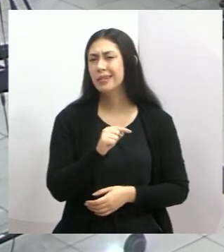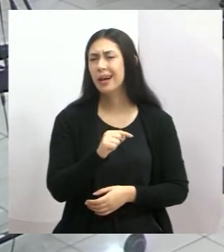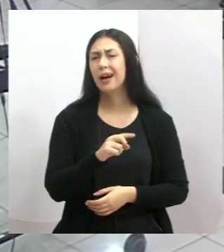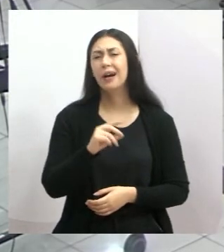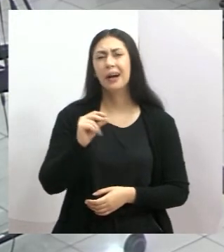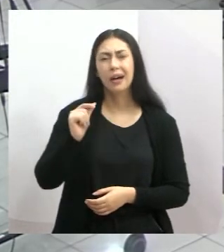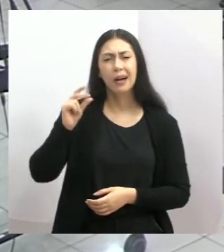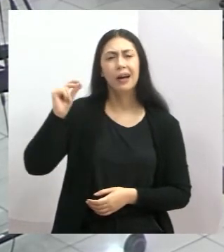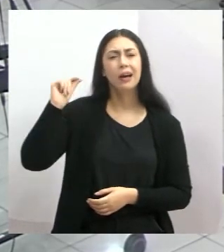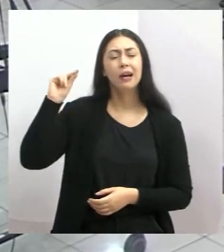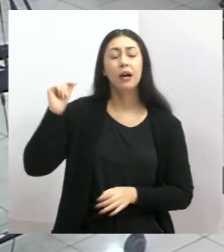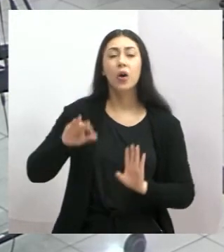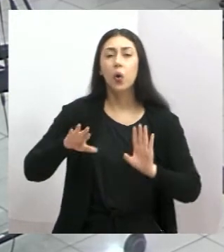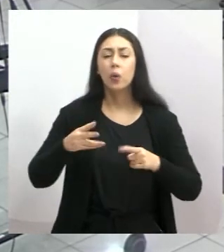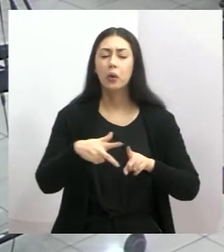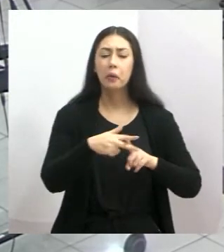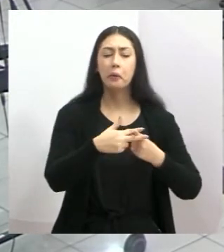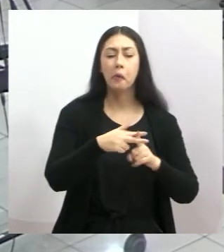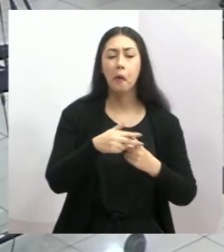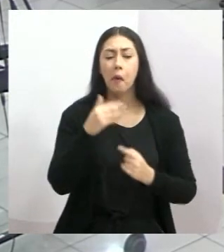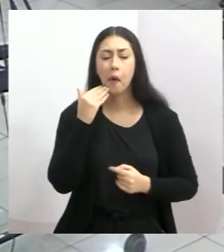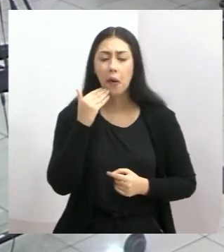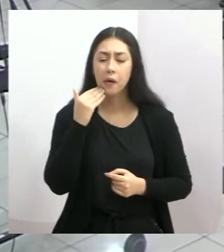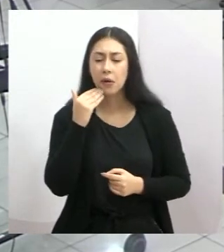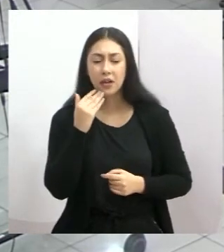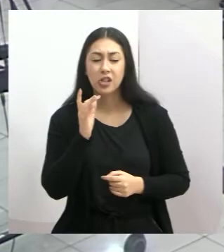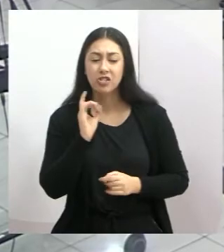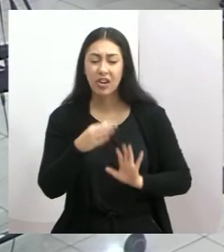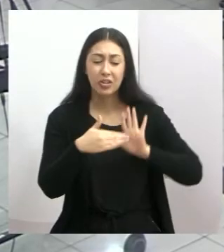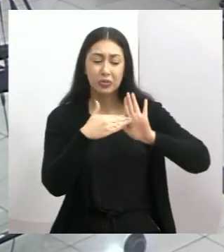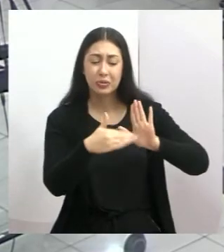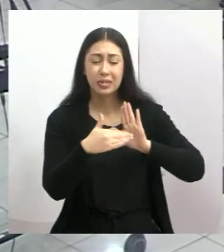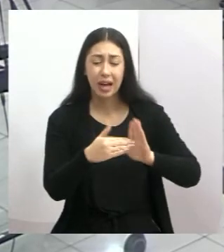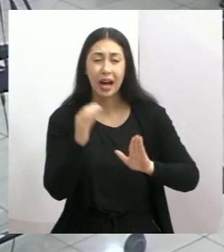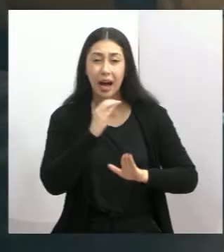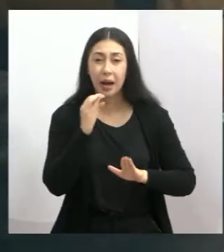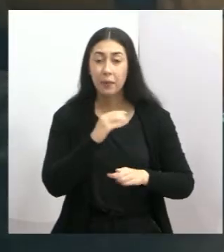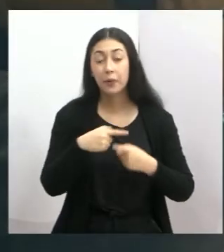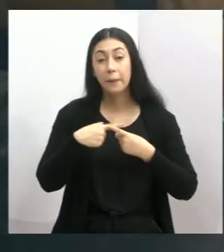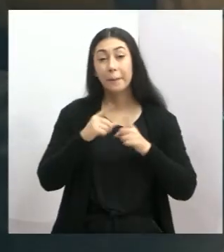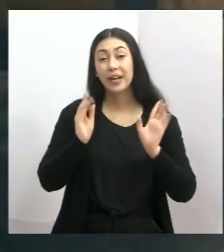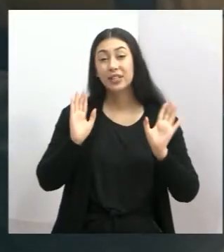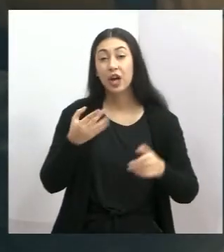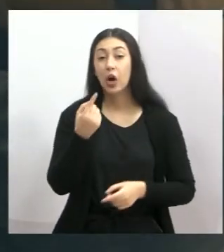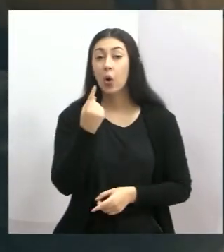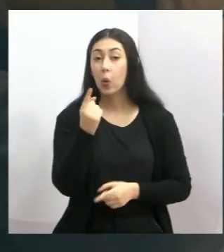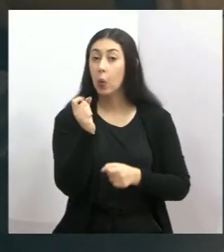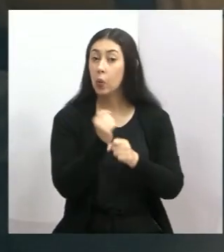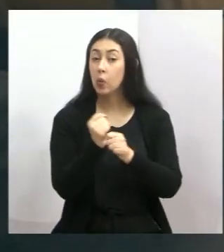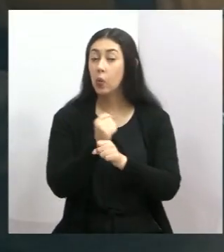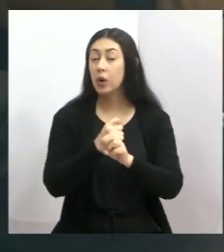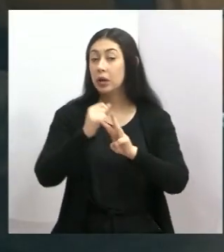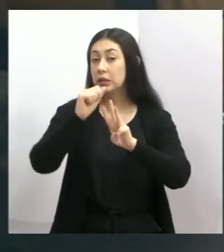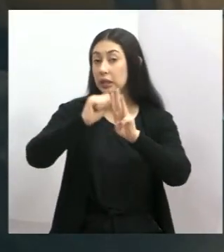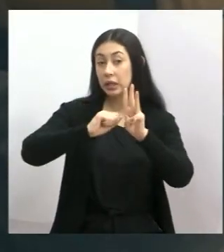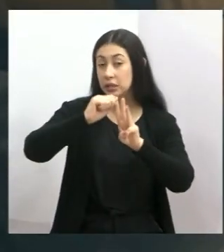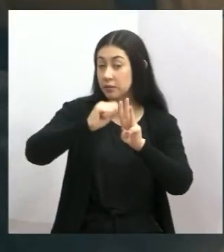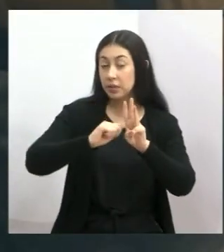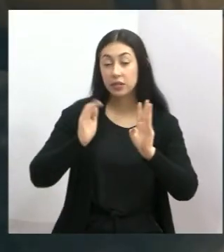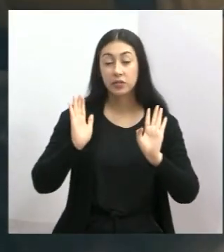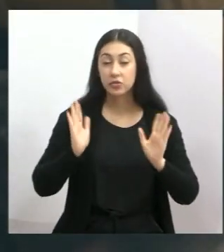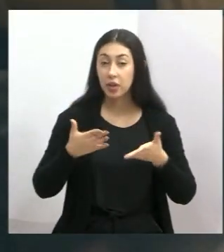faz para resolver um problema imediato né mas já está um ano e três meses então não se trata de gambiarra mas